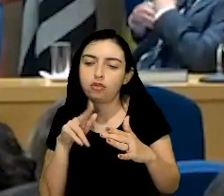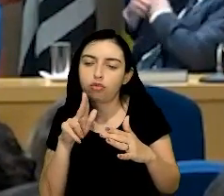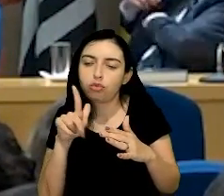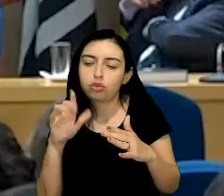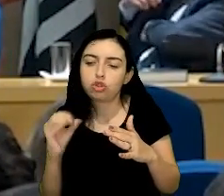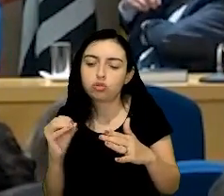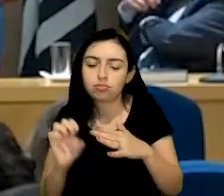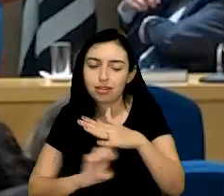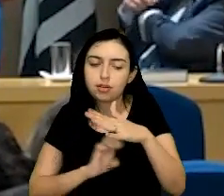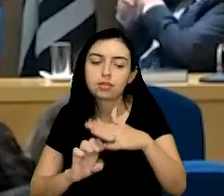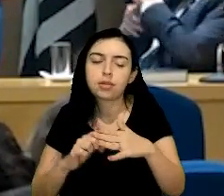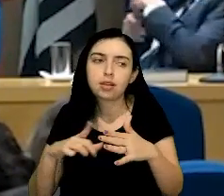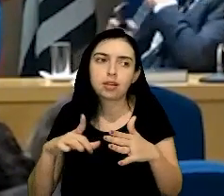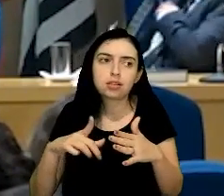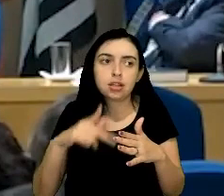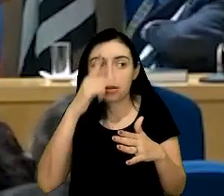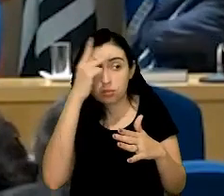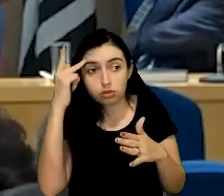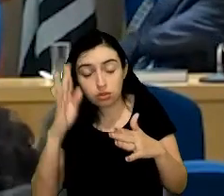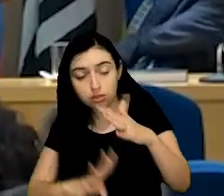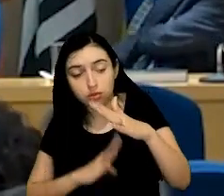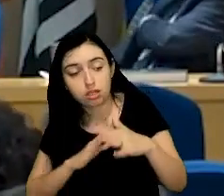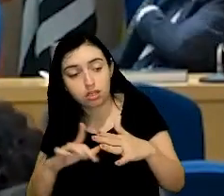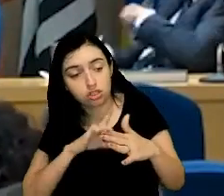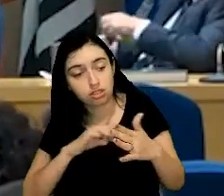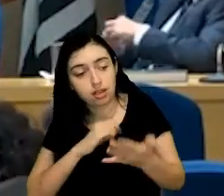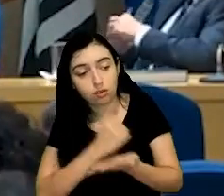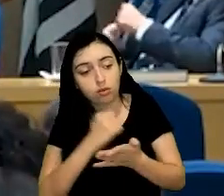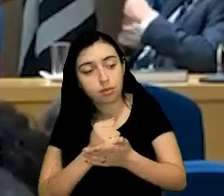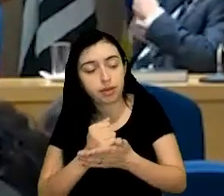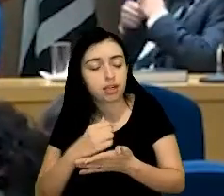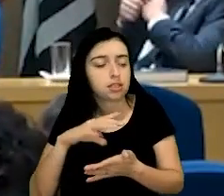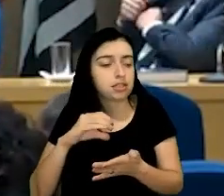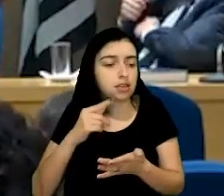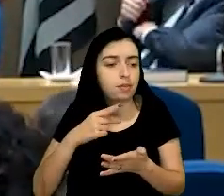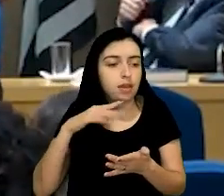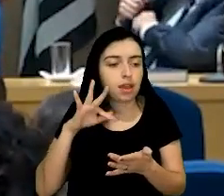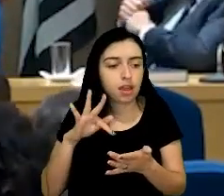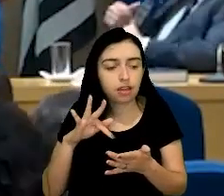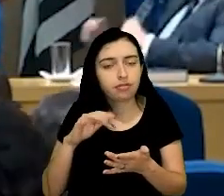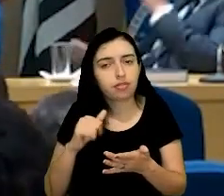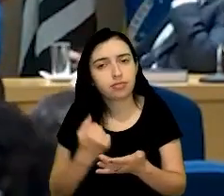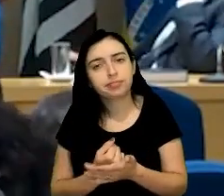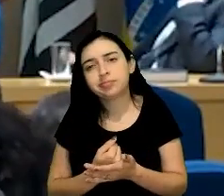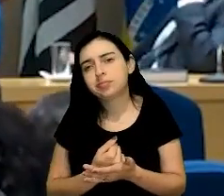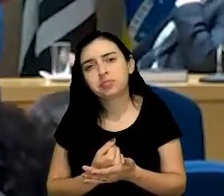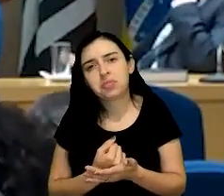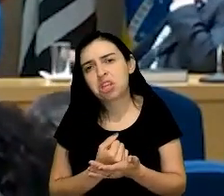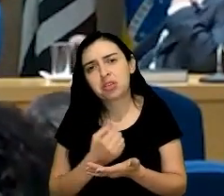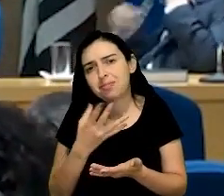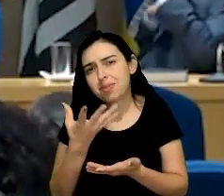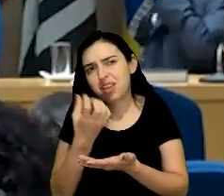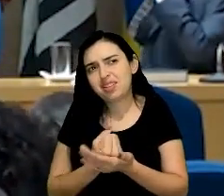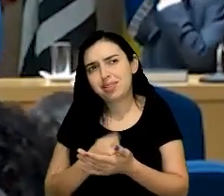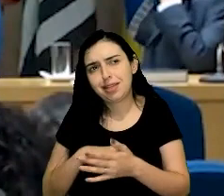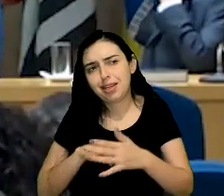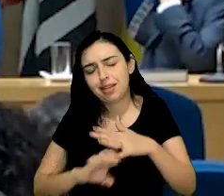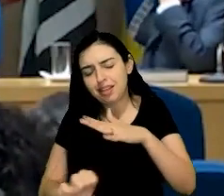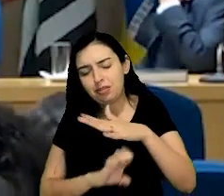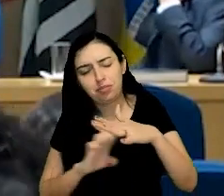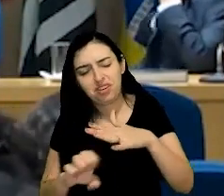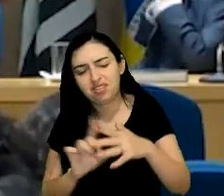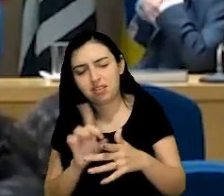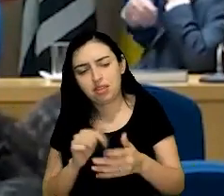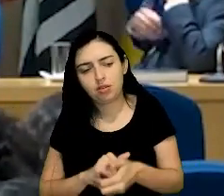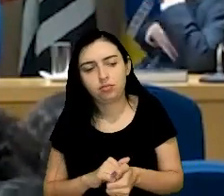trabalho e CPF, no documento da solicitação de refúgio, eles acham que não é válido para contratação. Aí o imigrante